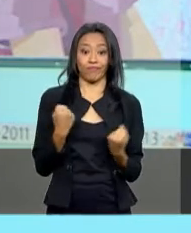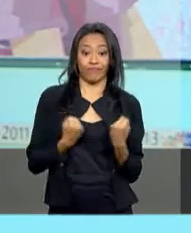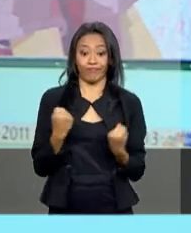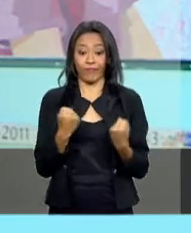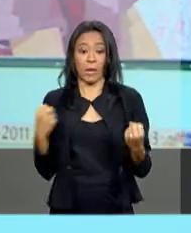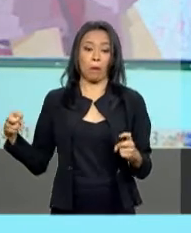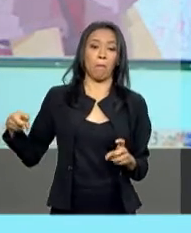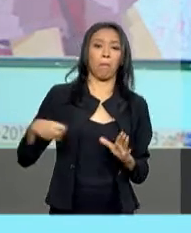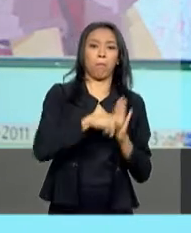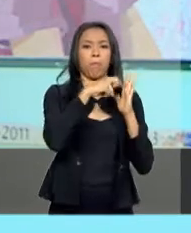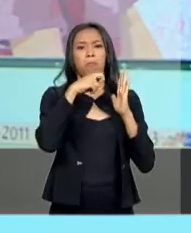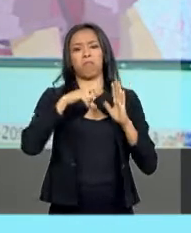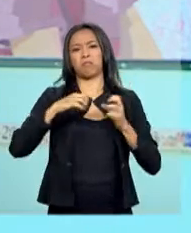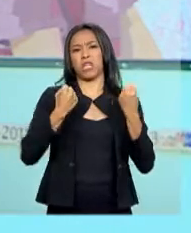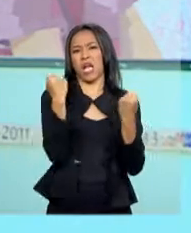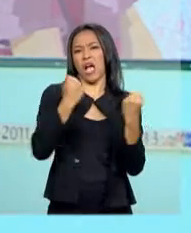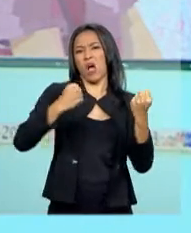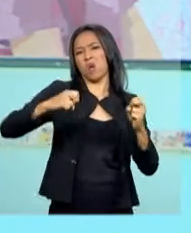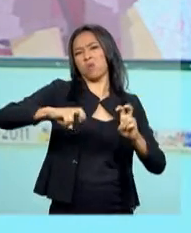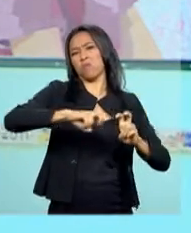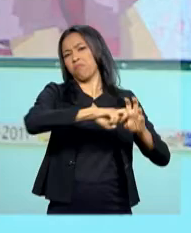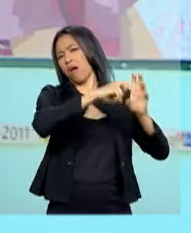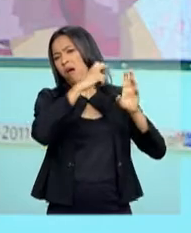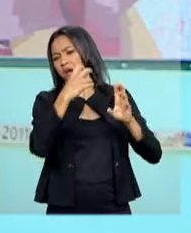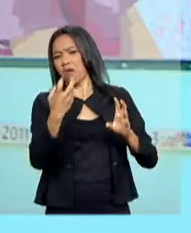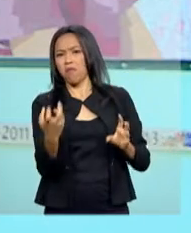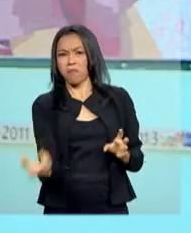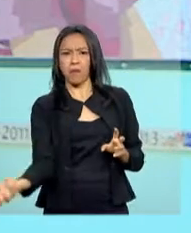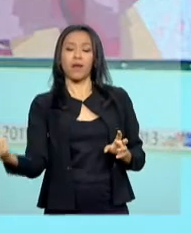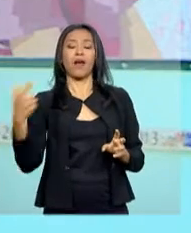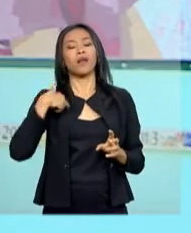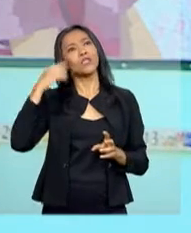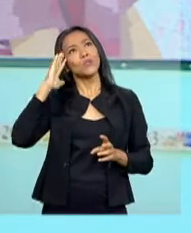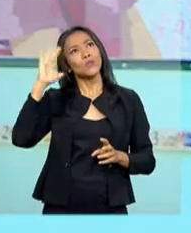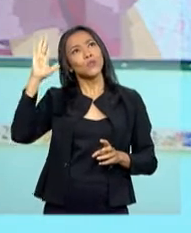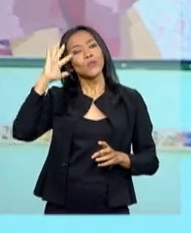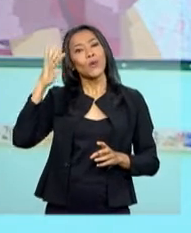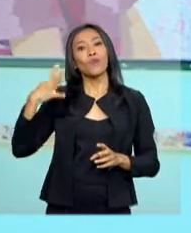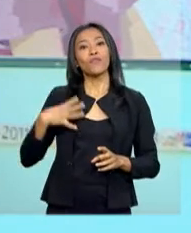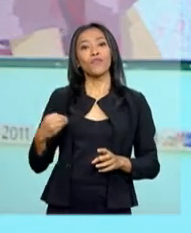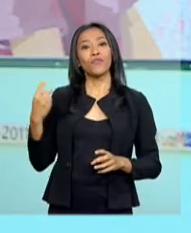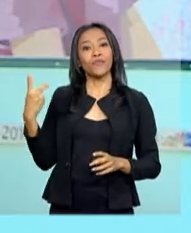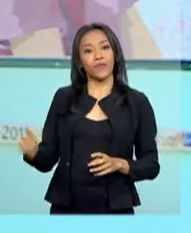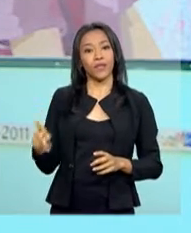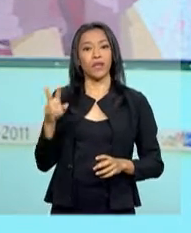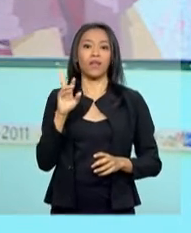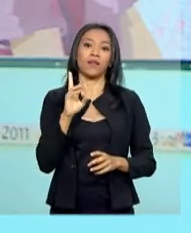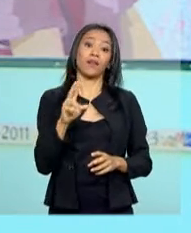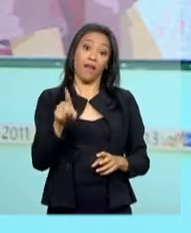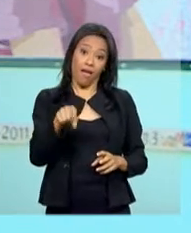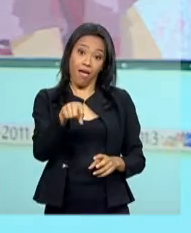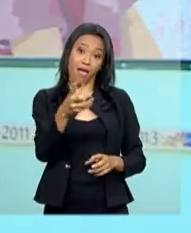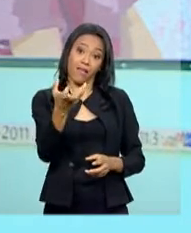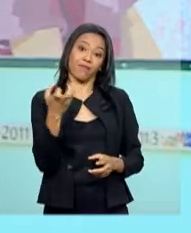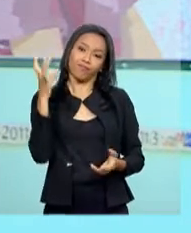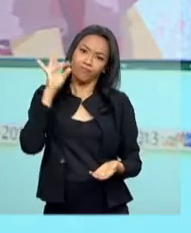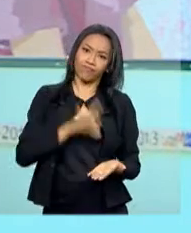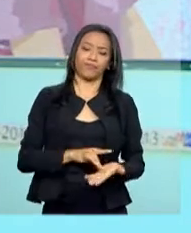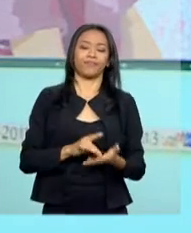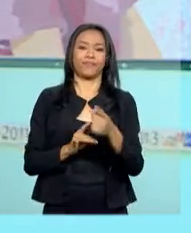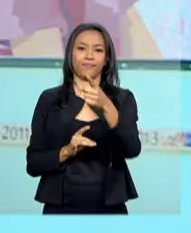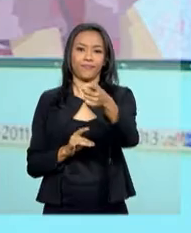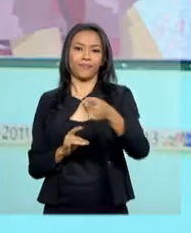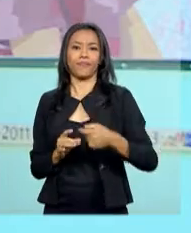automóvel e nós resolvemos transformar um sonho da nossa filha Rafaela em uma realidade.